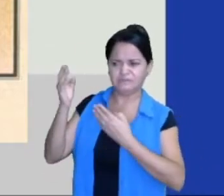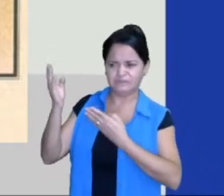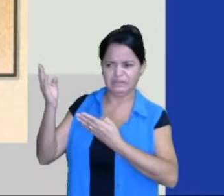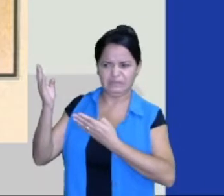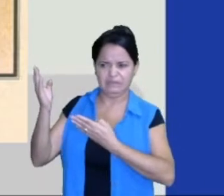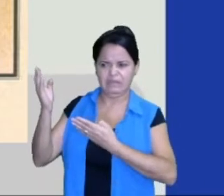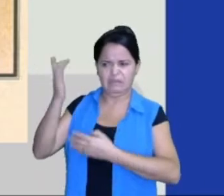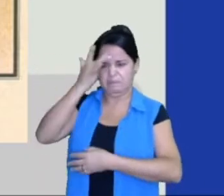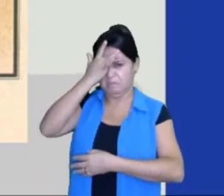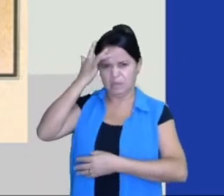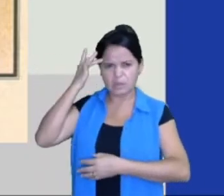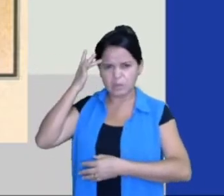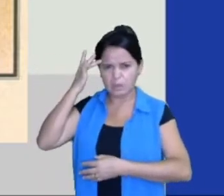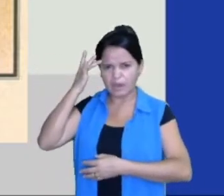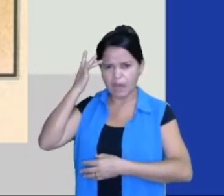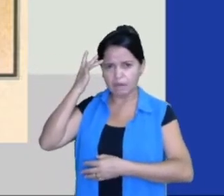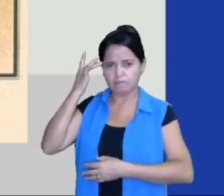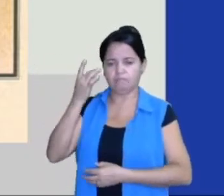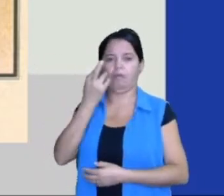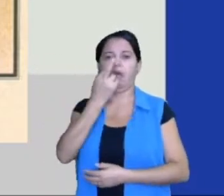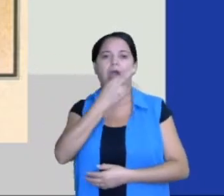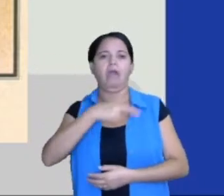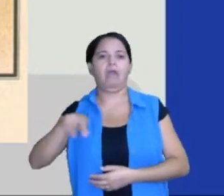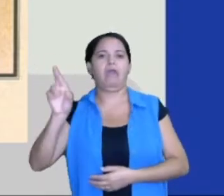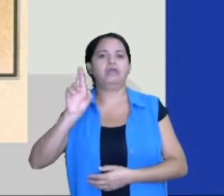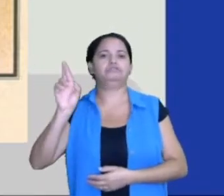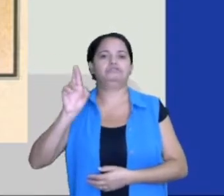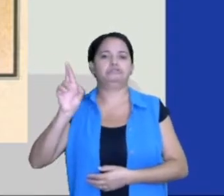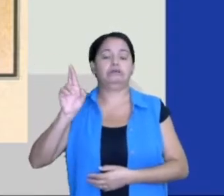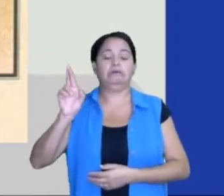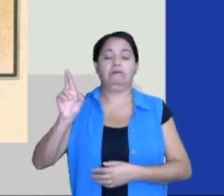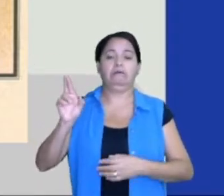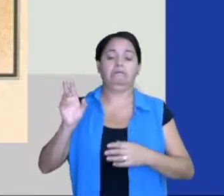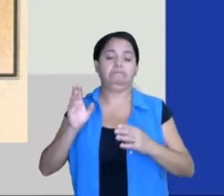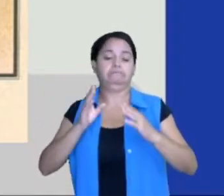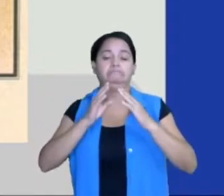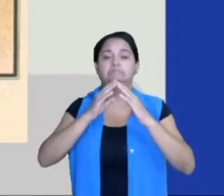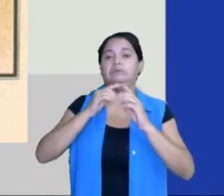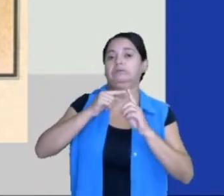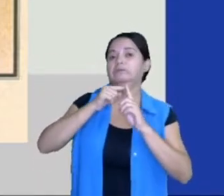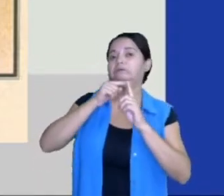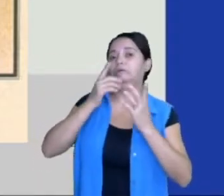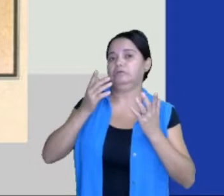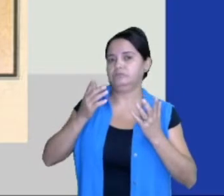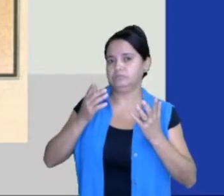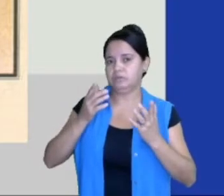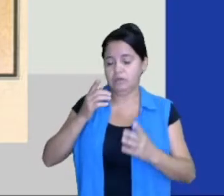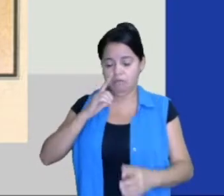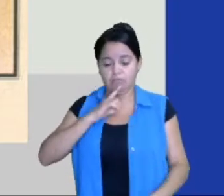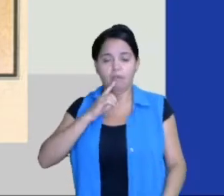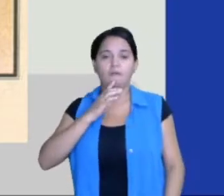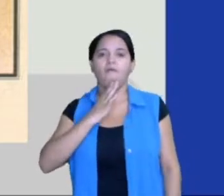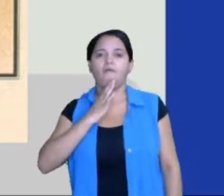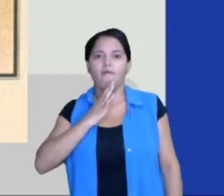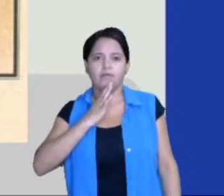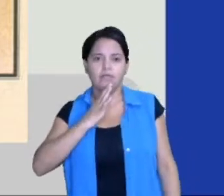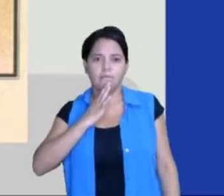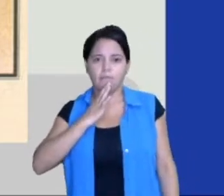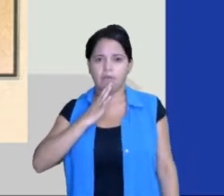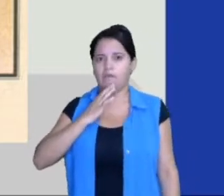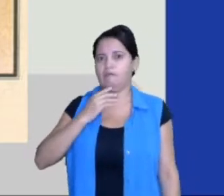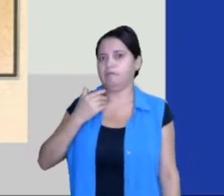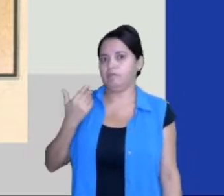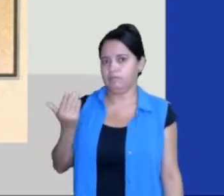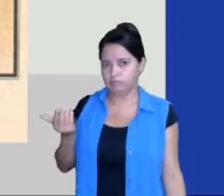de religiosos, né, pessoas da alta igreja. A título de conhecimento, lá na